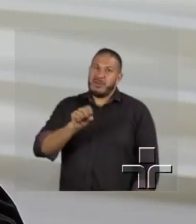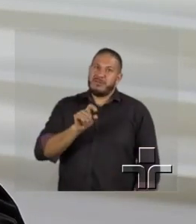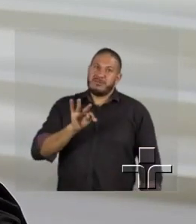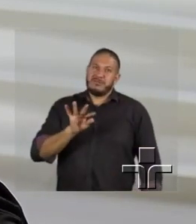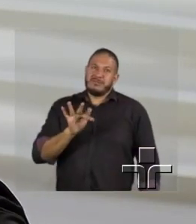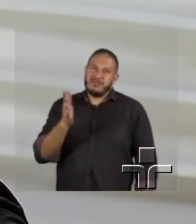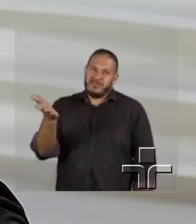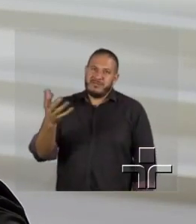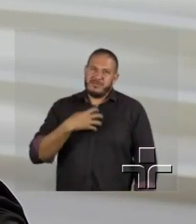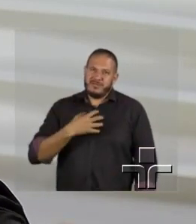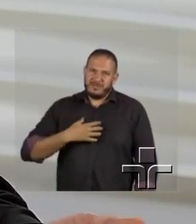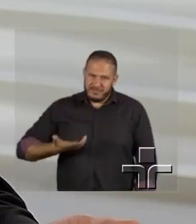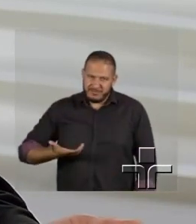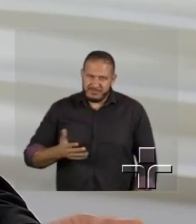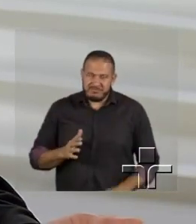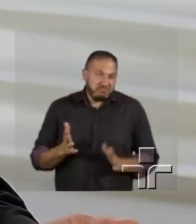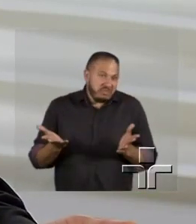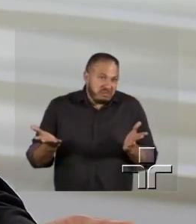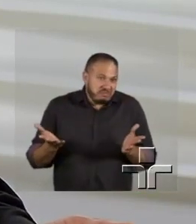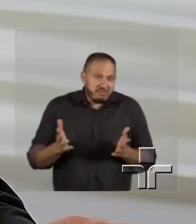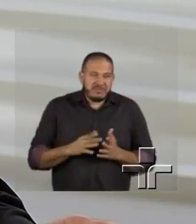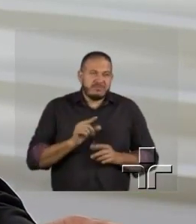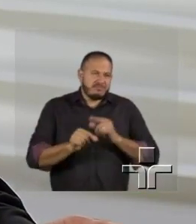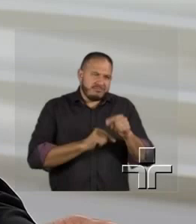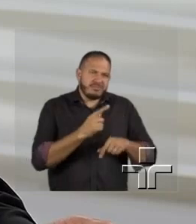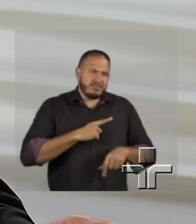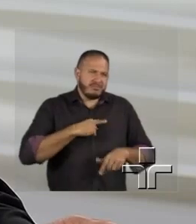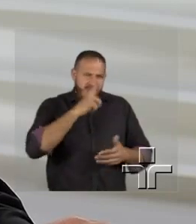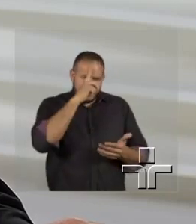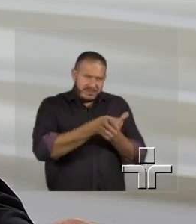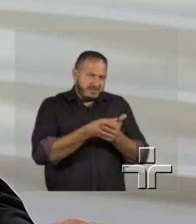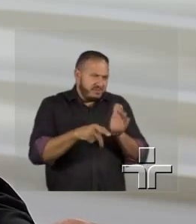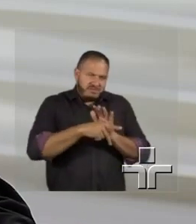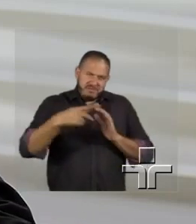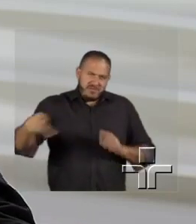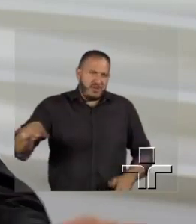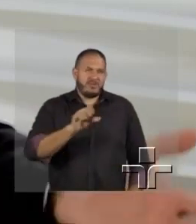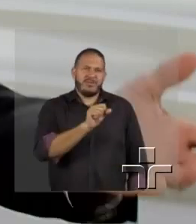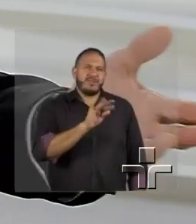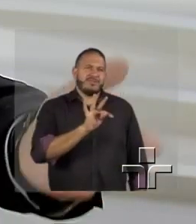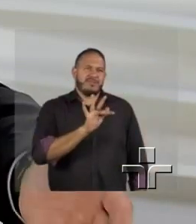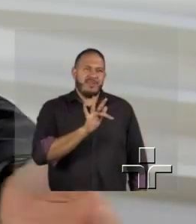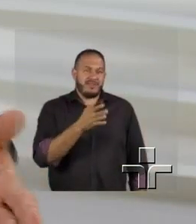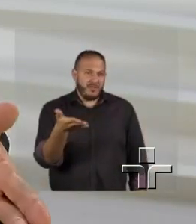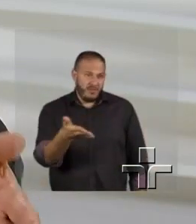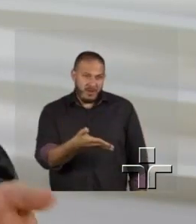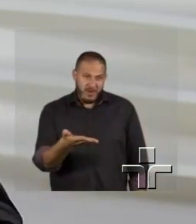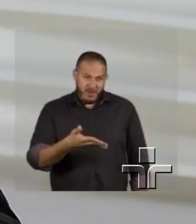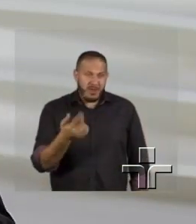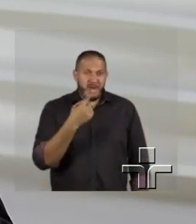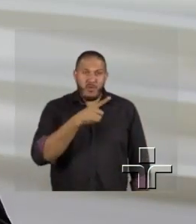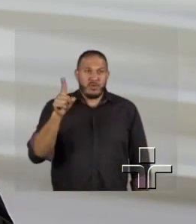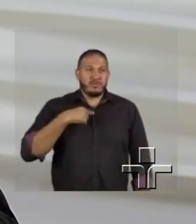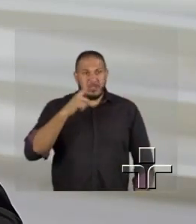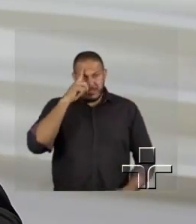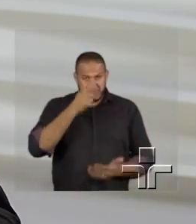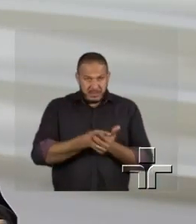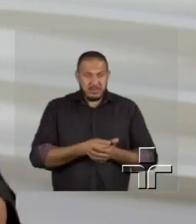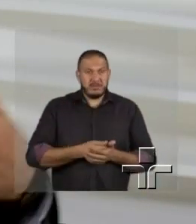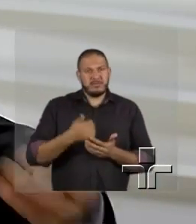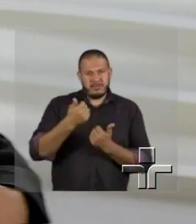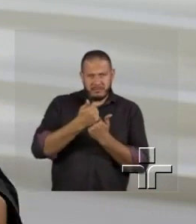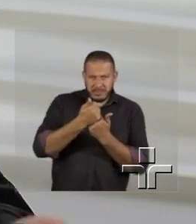de ser nomeado ministro depois que a presidente da República foi grampeada, né, por um juiz de primeira